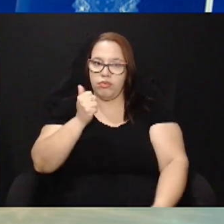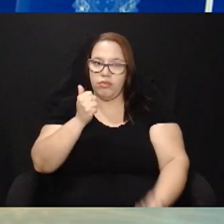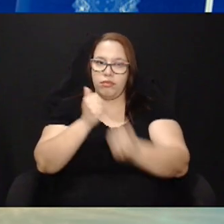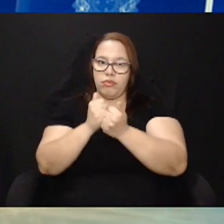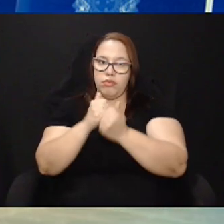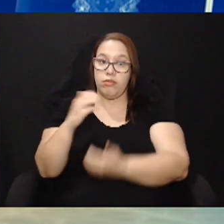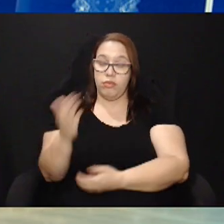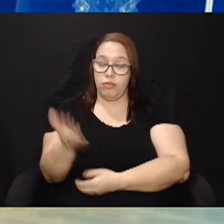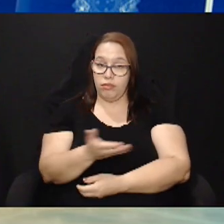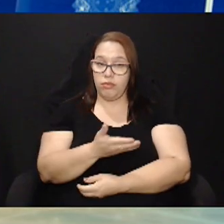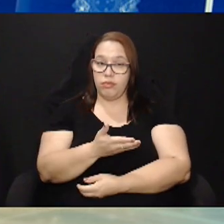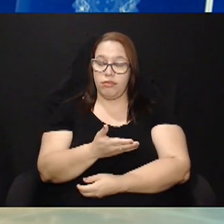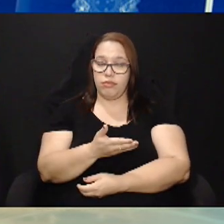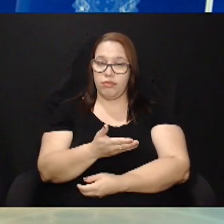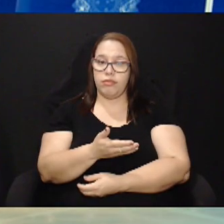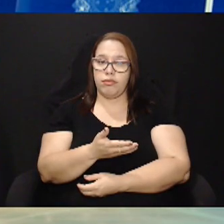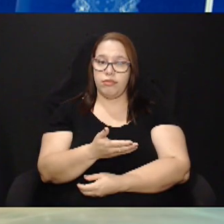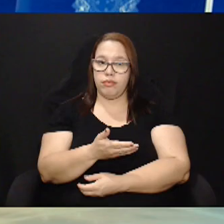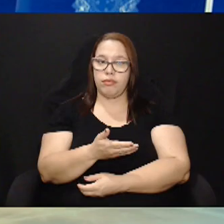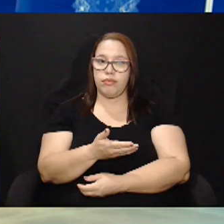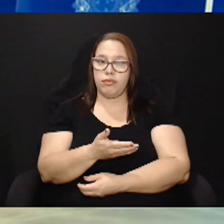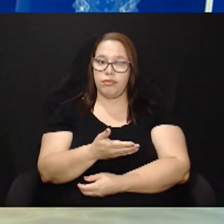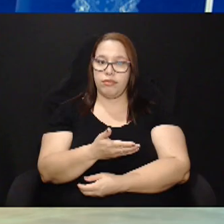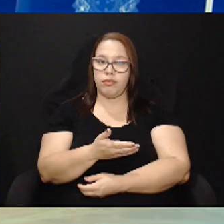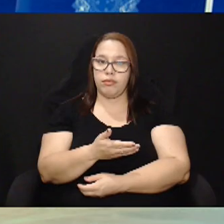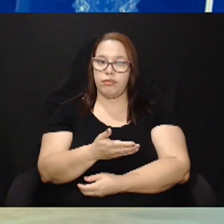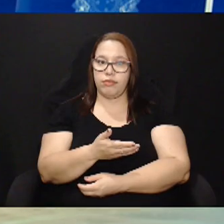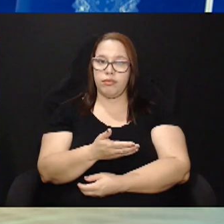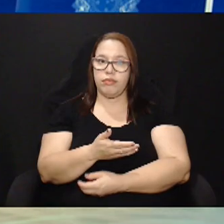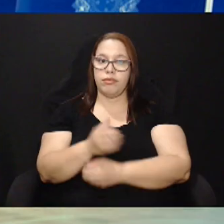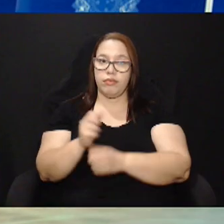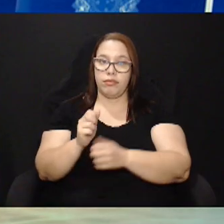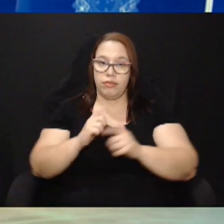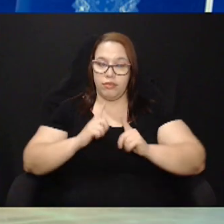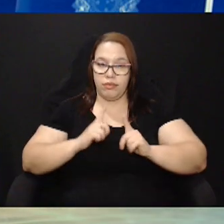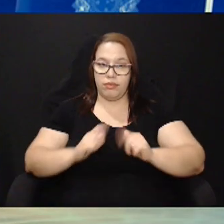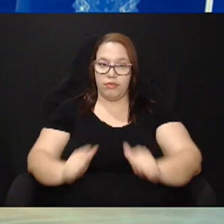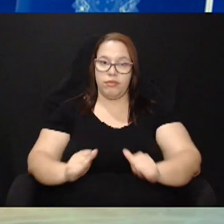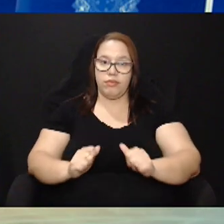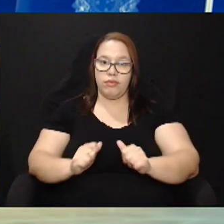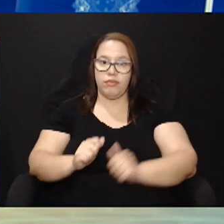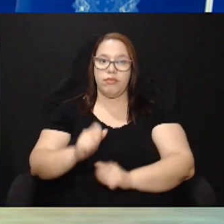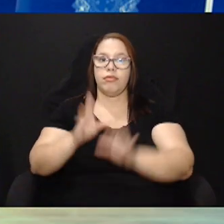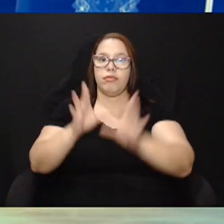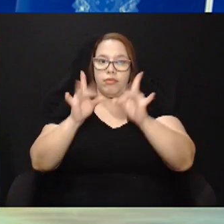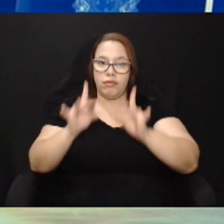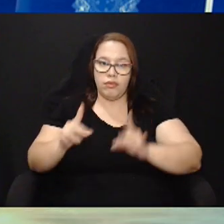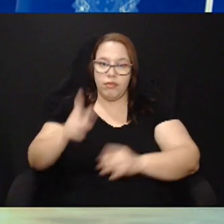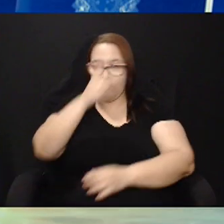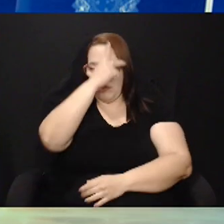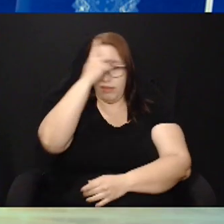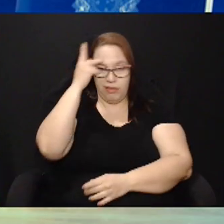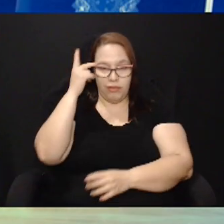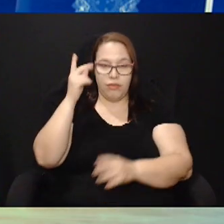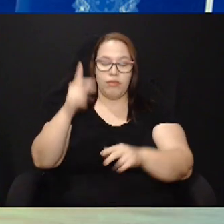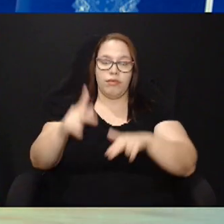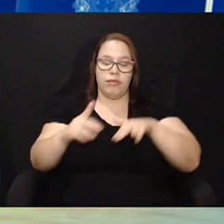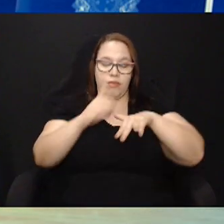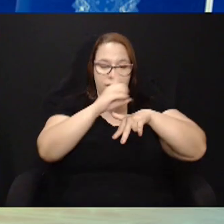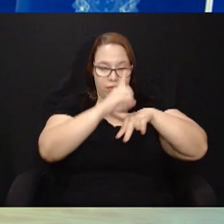de expedição, auxiliar de limpeza. Esta vaga é exclusiva para pessoas com